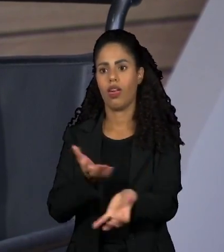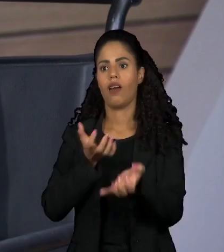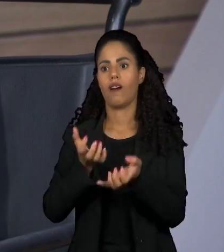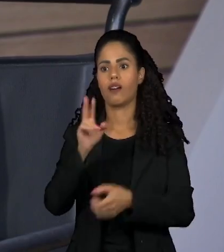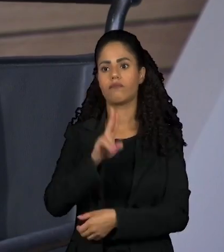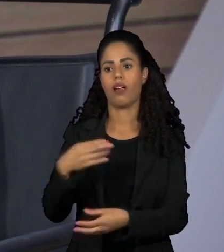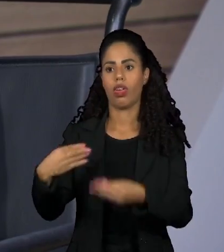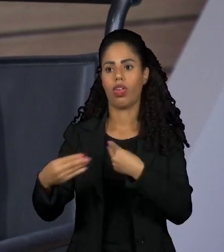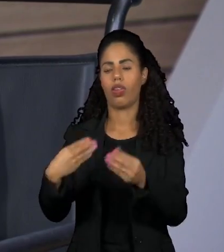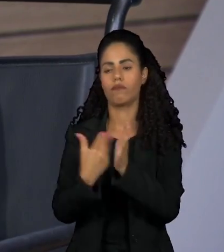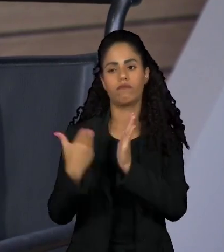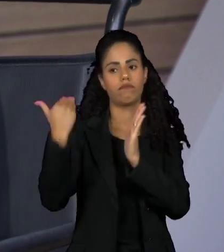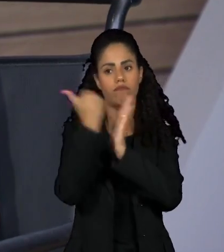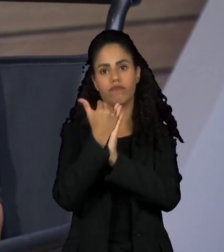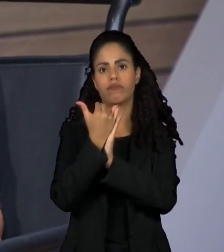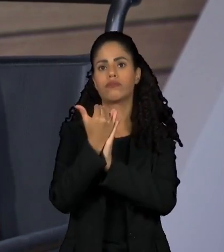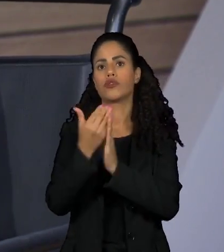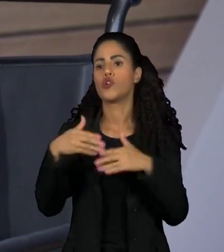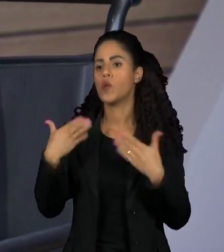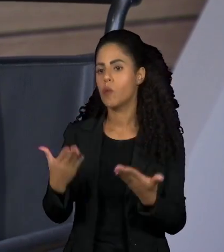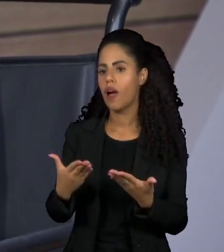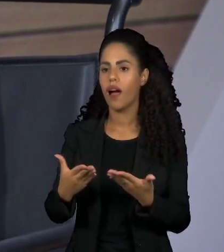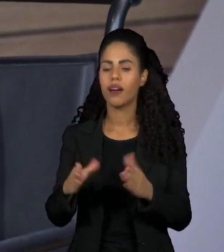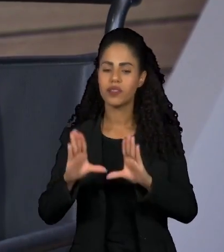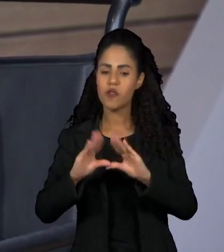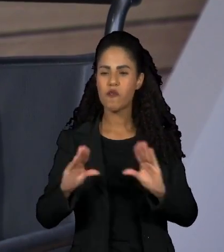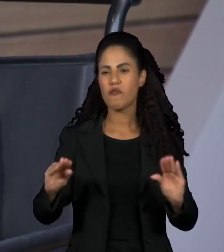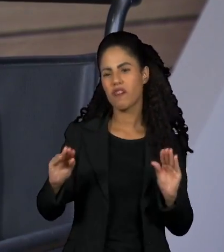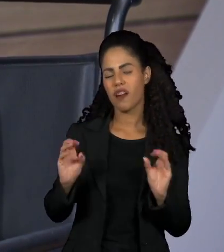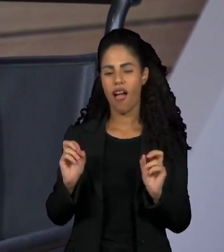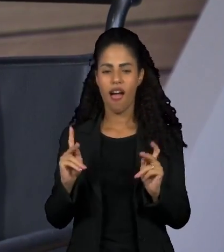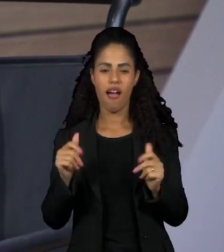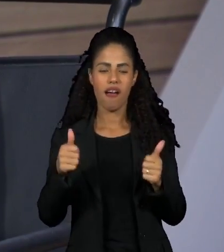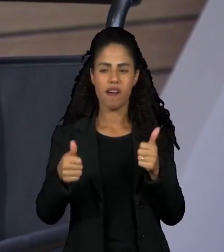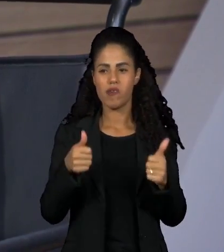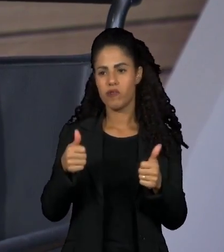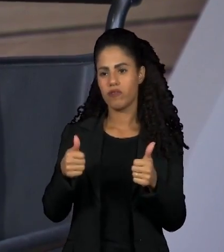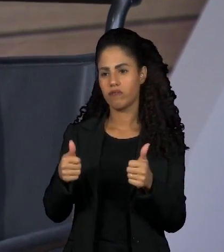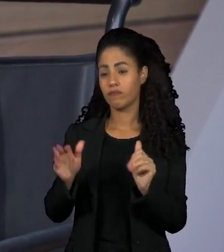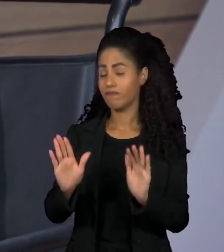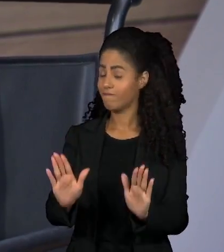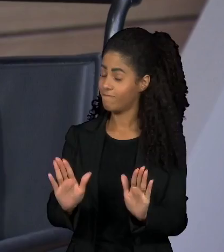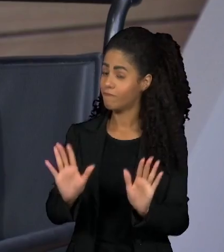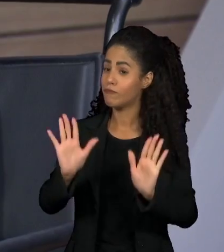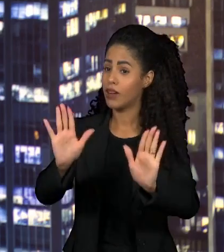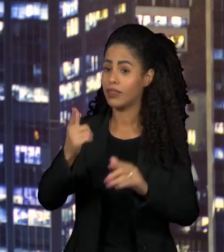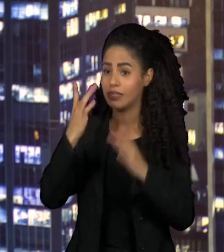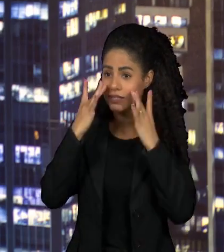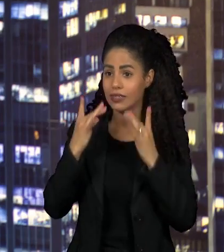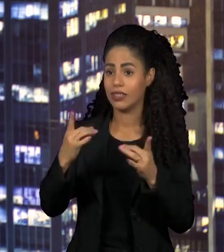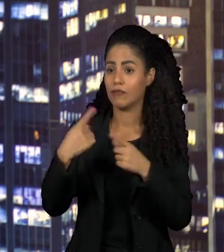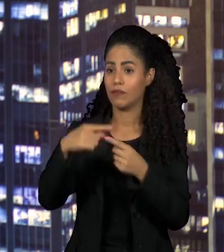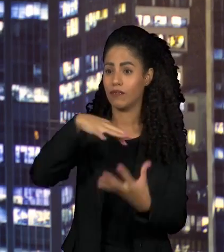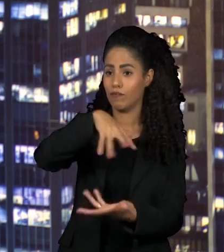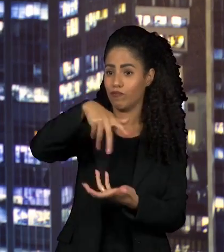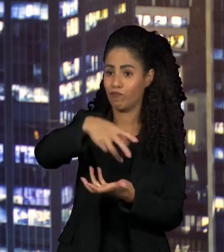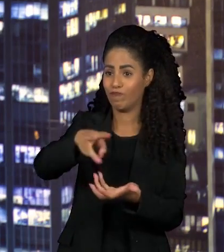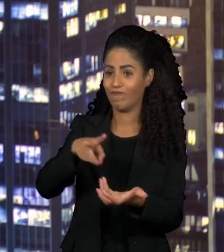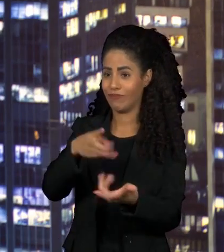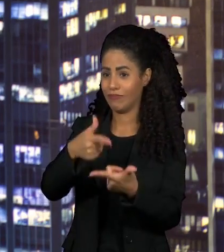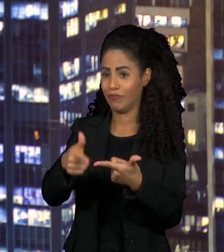usar pela tal chamada comodidade, né, que tal comodidade está destruindo o planeta. Sim. Agora, eu queria